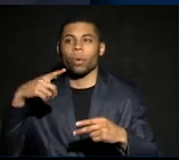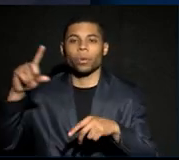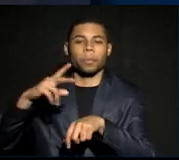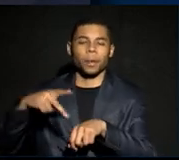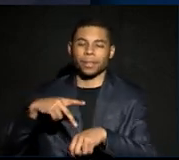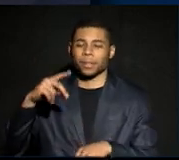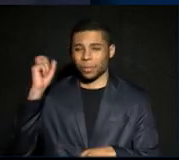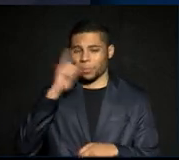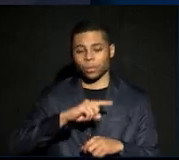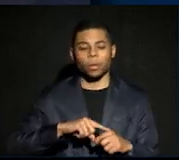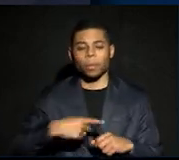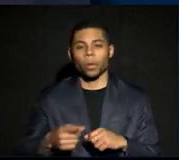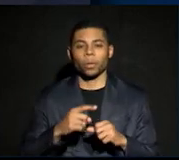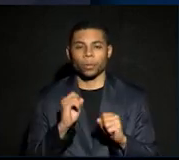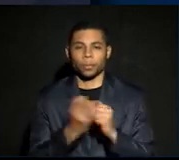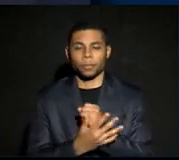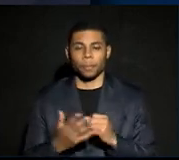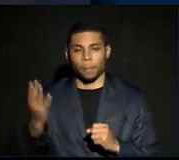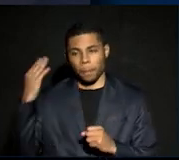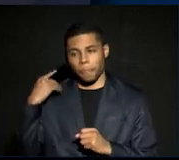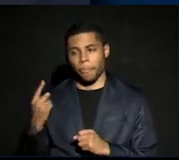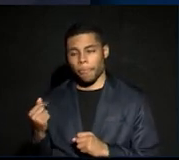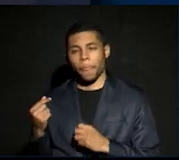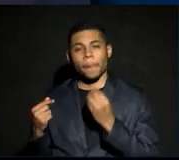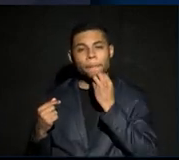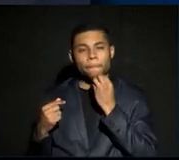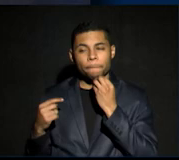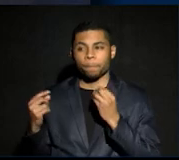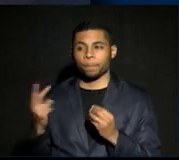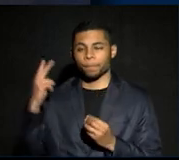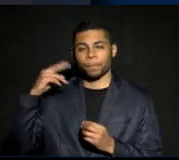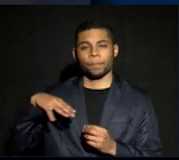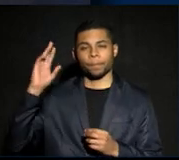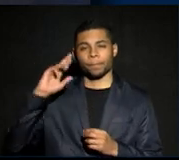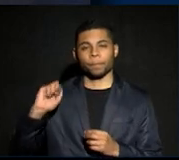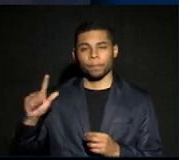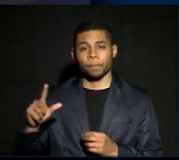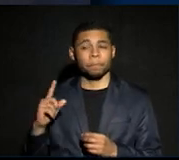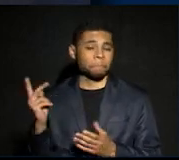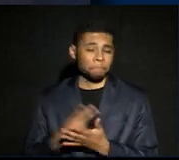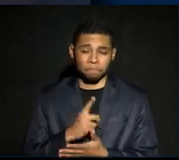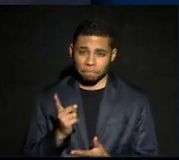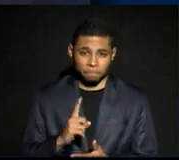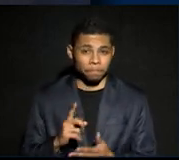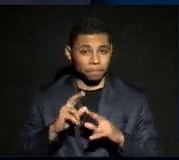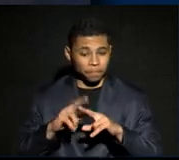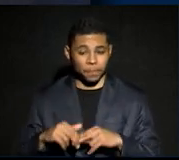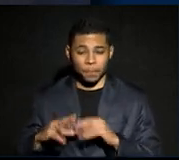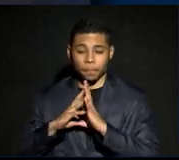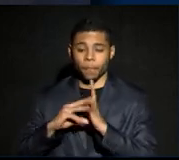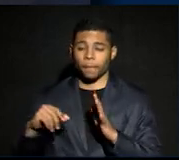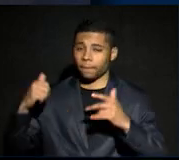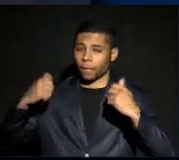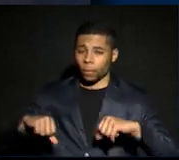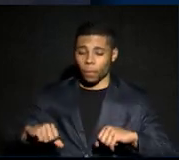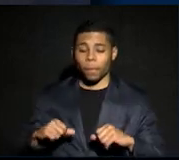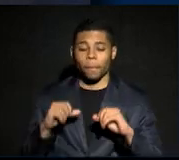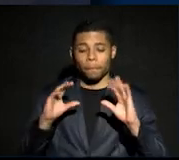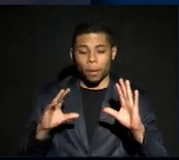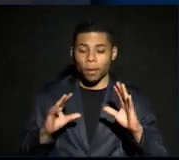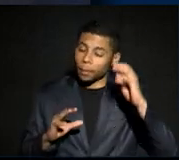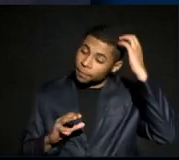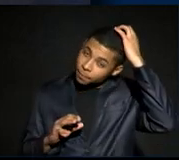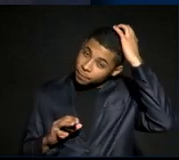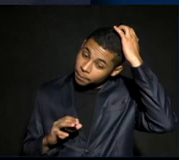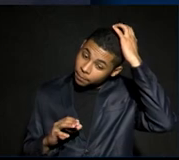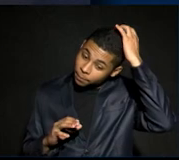um aumento enorme do preço de commodities, era para a gente ter tido uma forte valorização do real, isso não aconteceu, os modelos falharam, mas